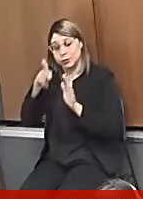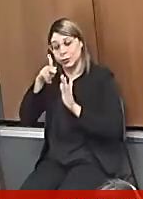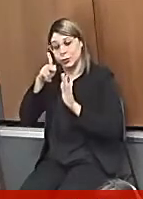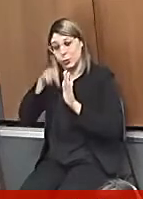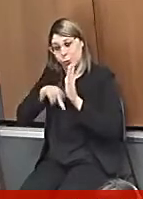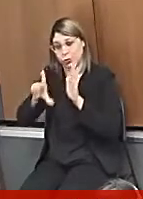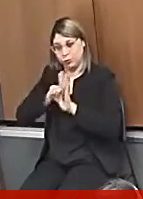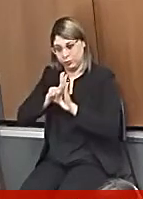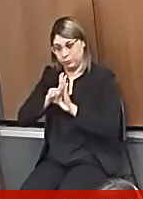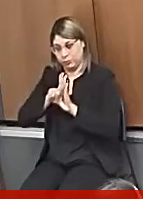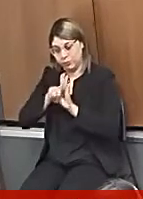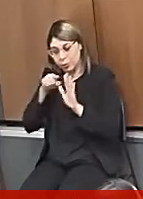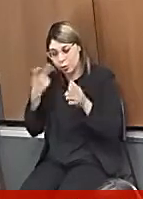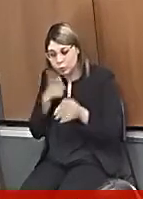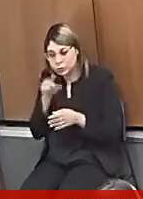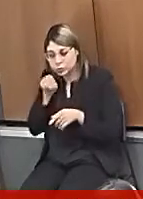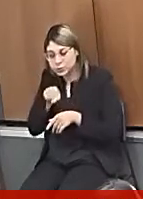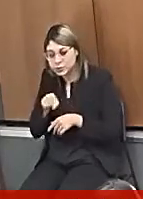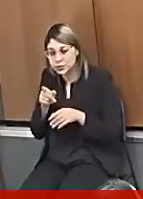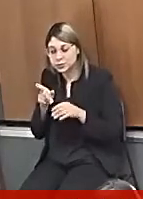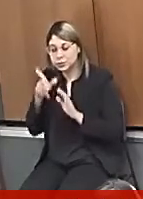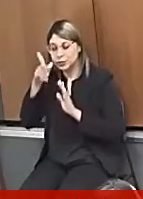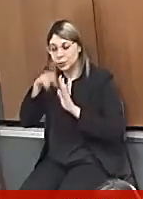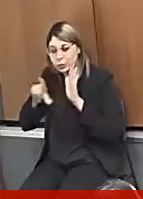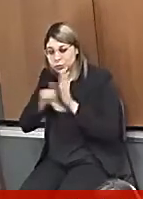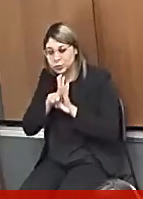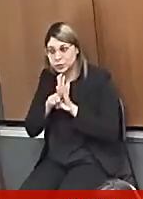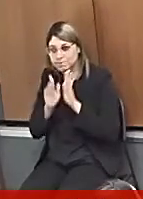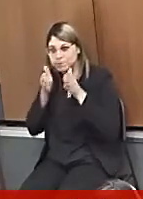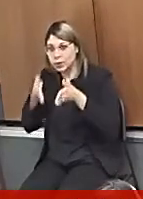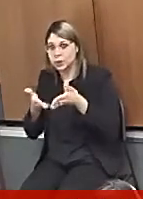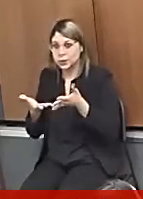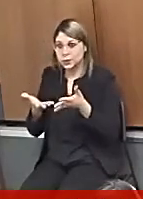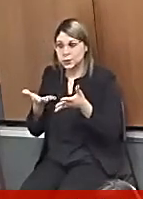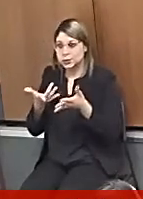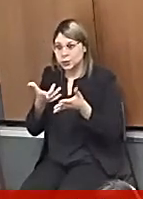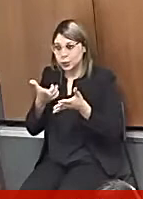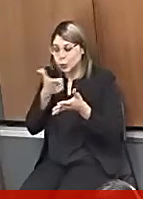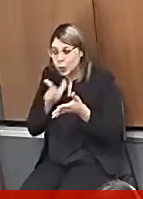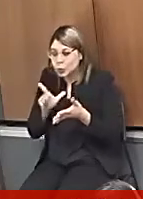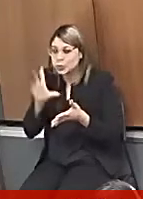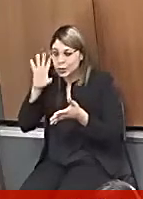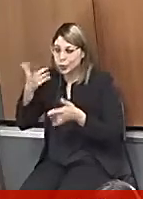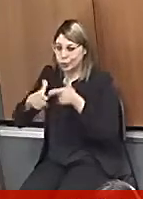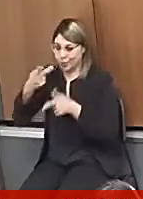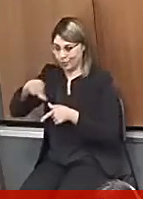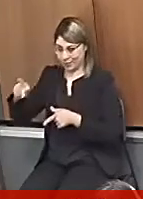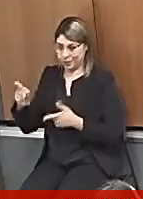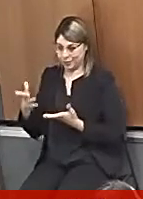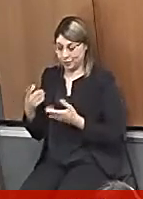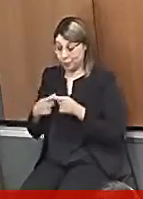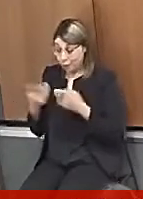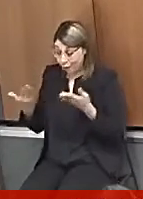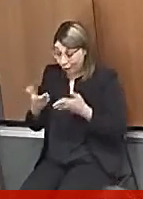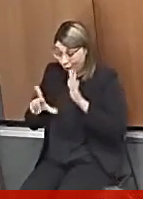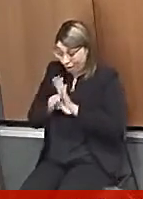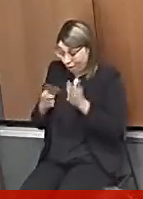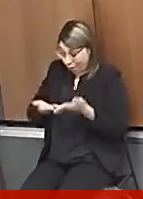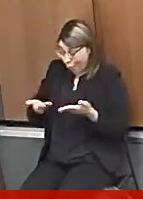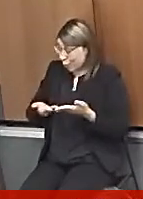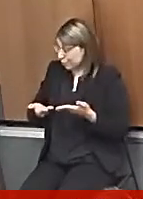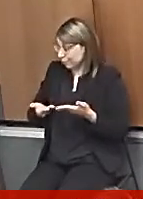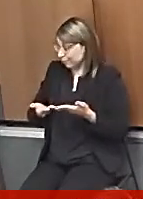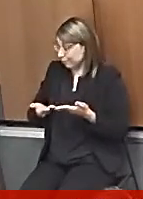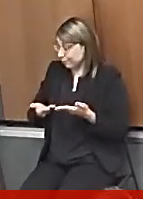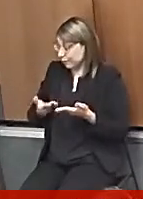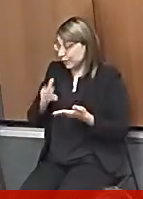lei para que ele fique realmente é no sentido de atender a demanda deles porque da forma que a lei está hoje